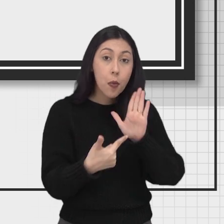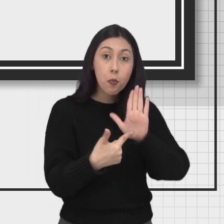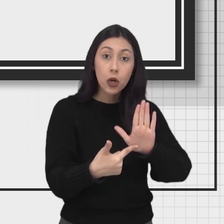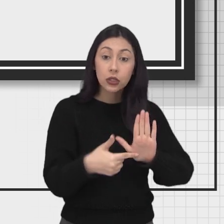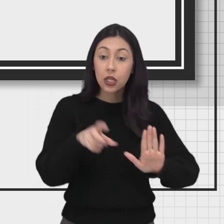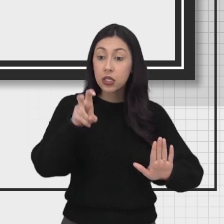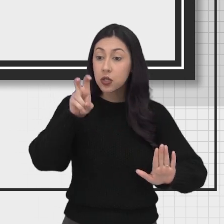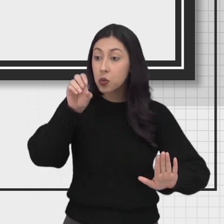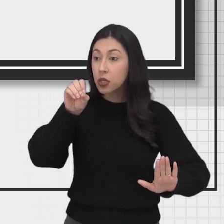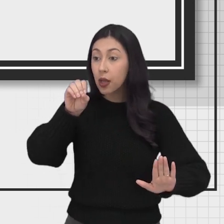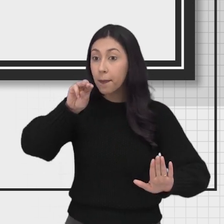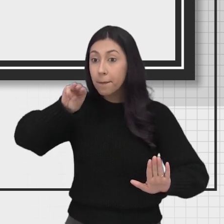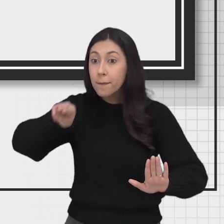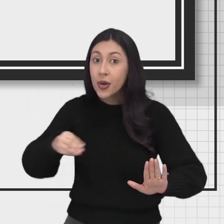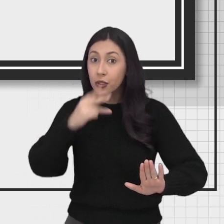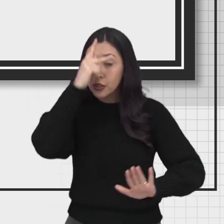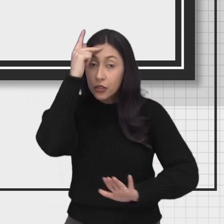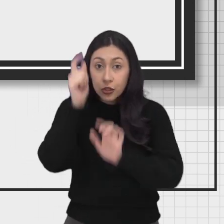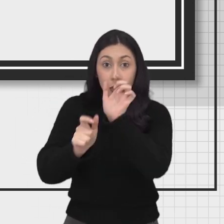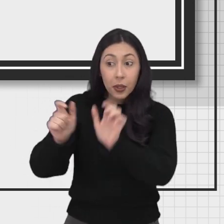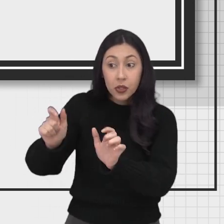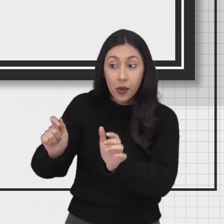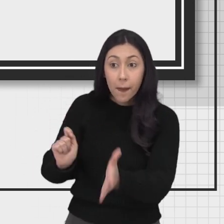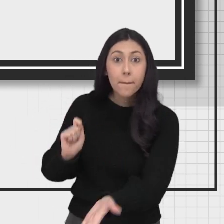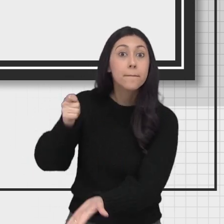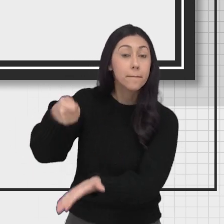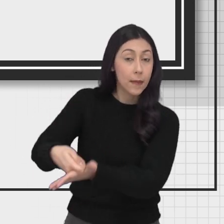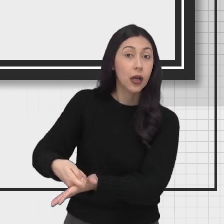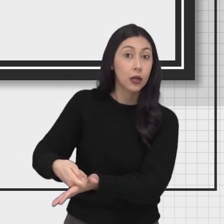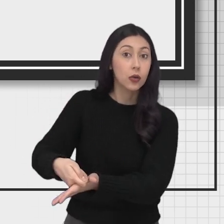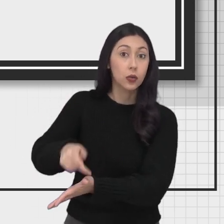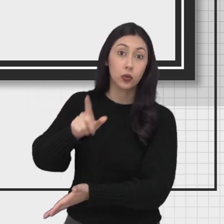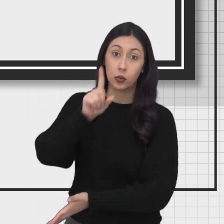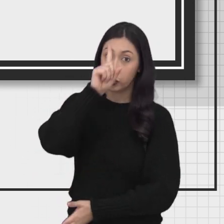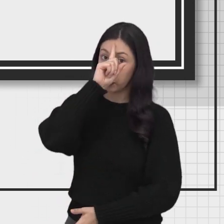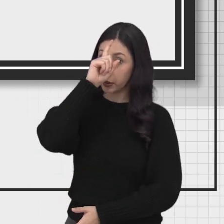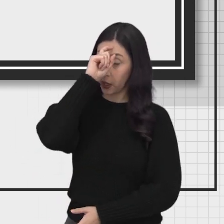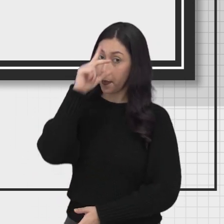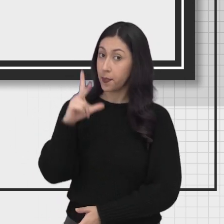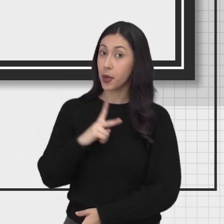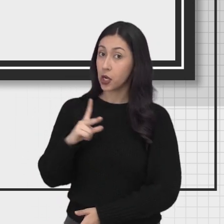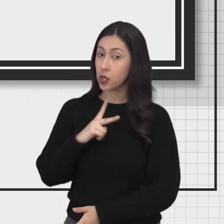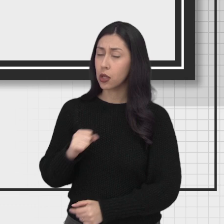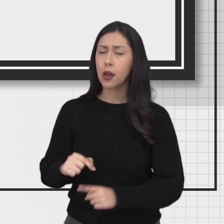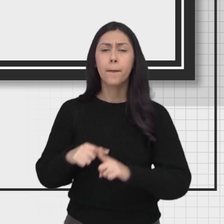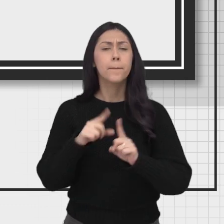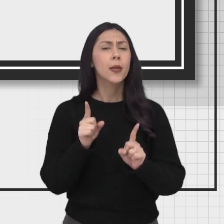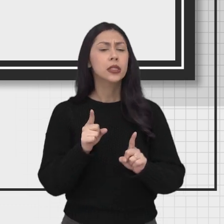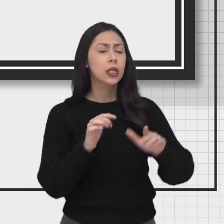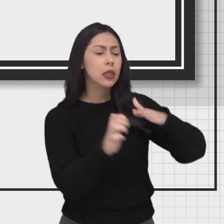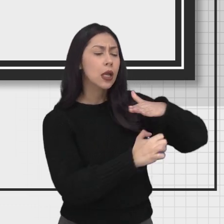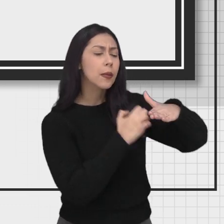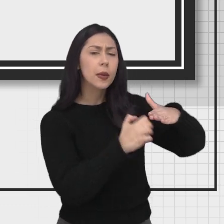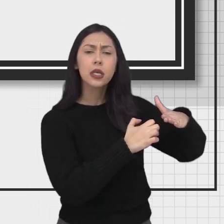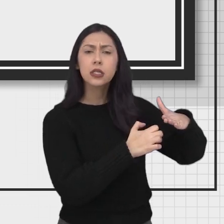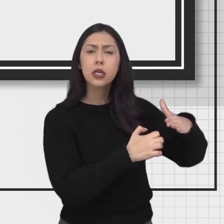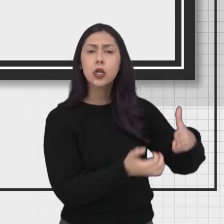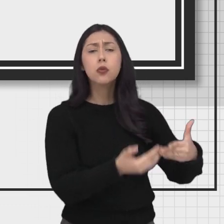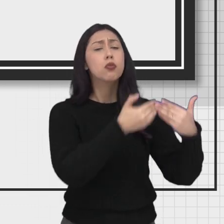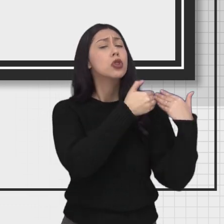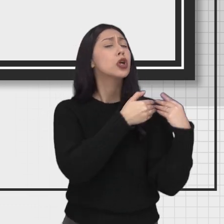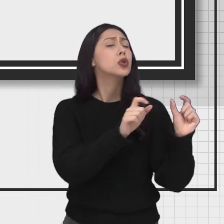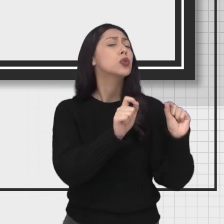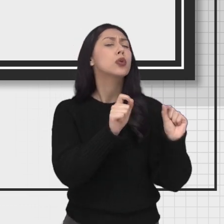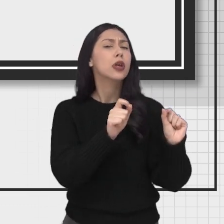50 milhões de pessoas no país pagam pelo serviço. Mas você sabe quais são os deveres das empresas? E